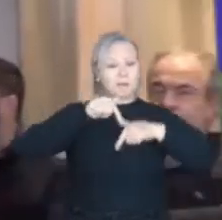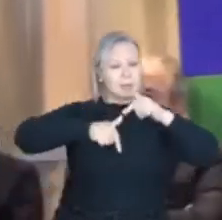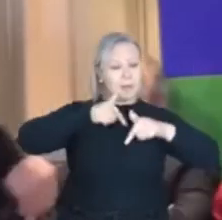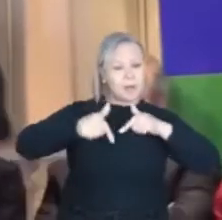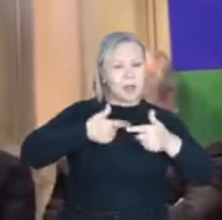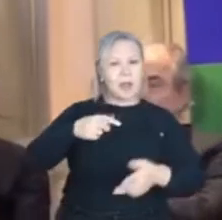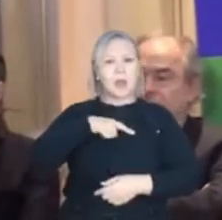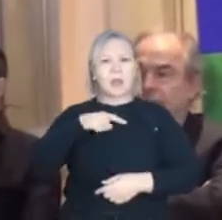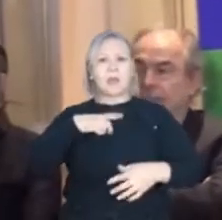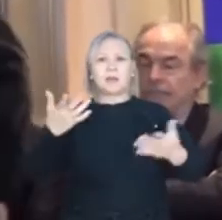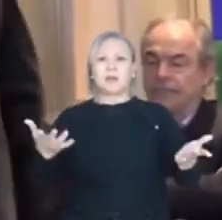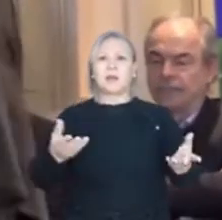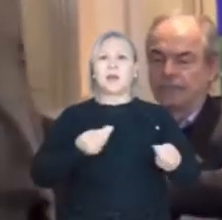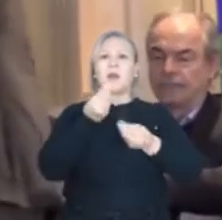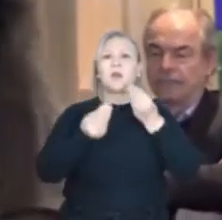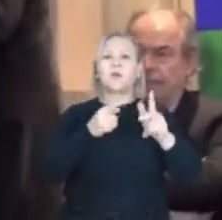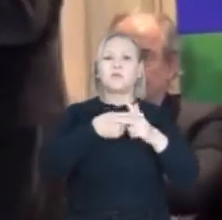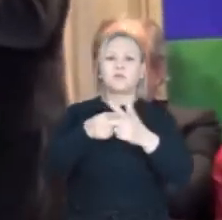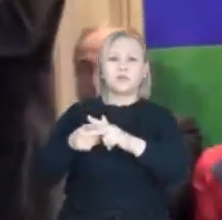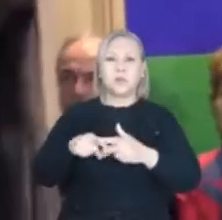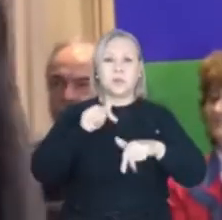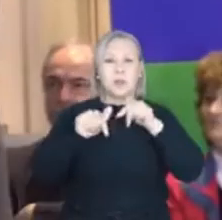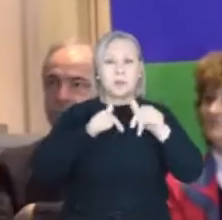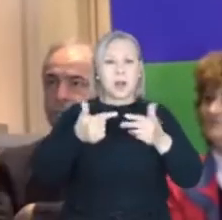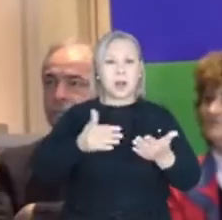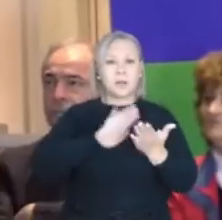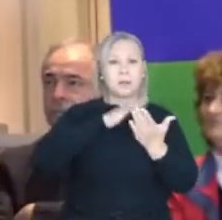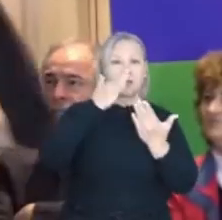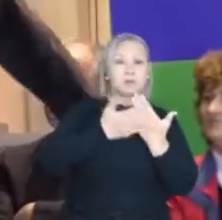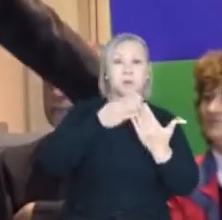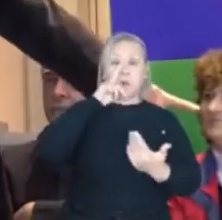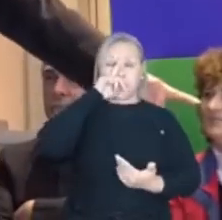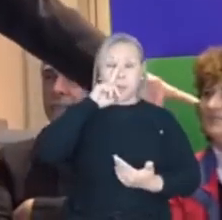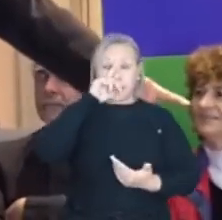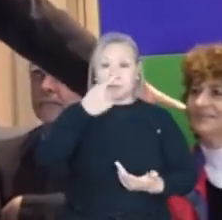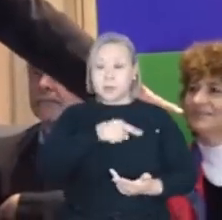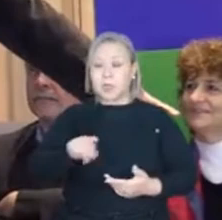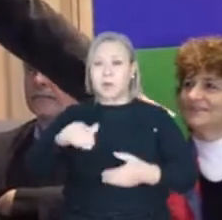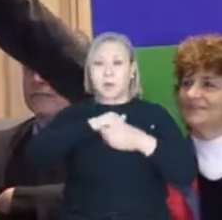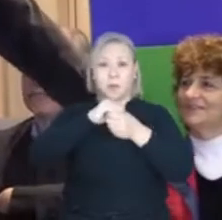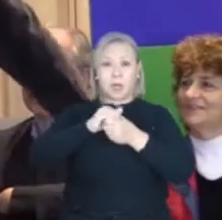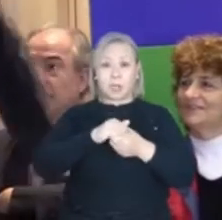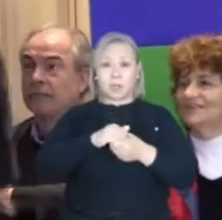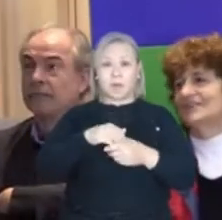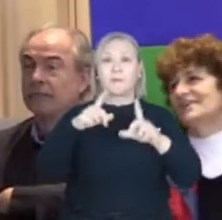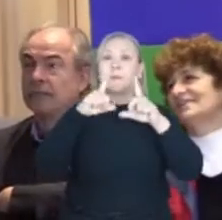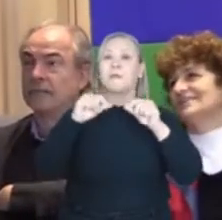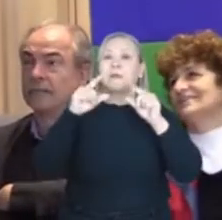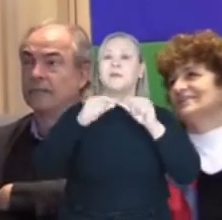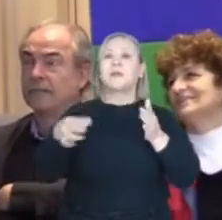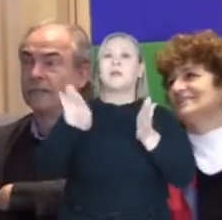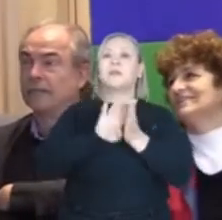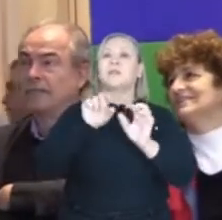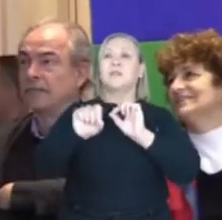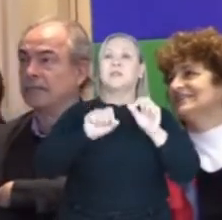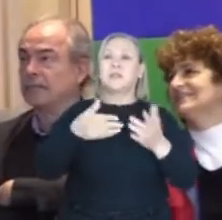que eles tenham roupa para trabalhar limpo, para que eles não corram nenhum risco. Eu fui agora visitar uma cooperativa em Brasília. Chegamos lá, eles estavam